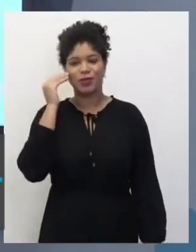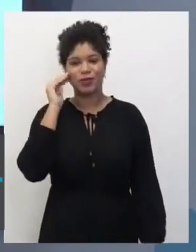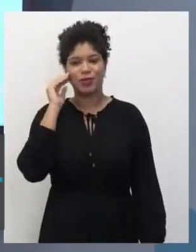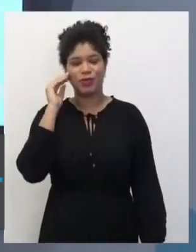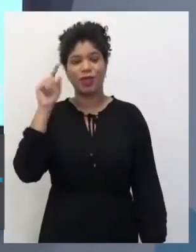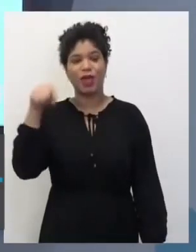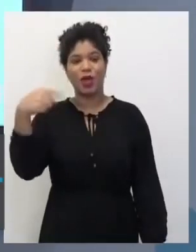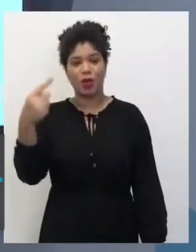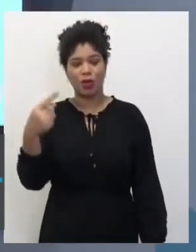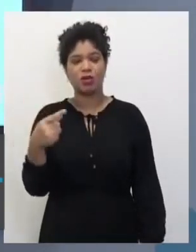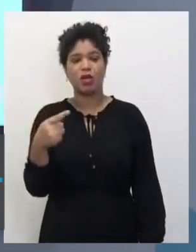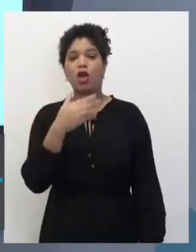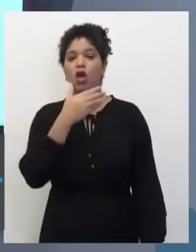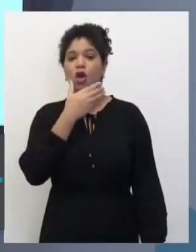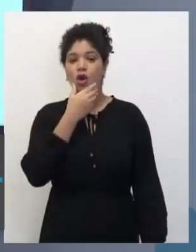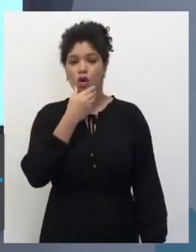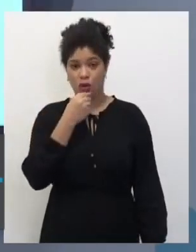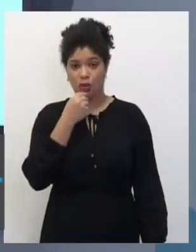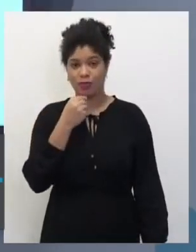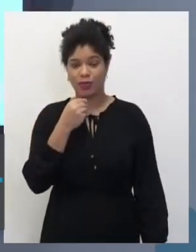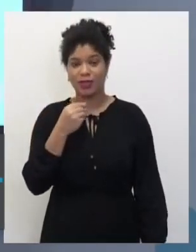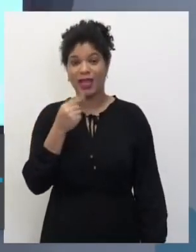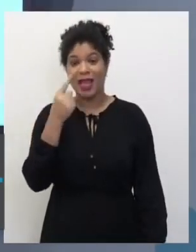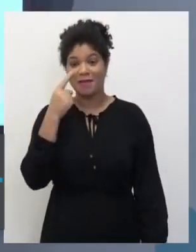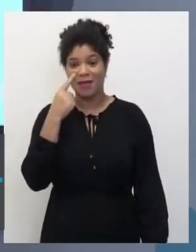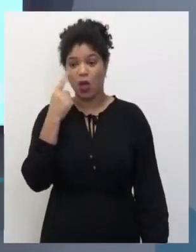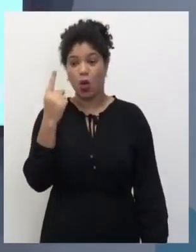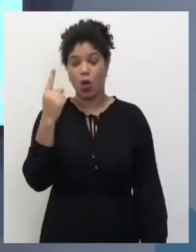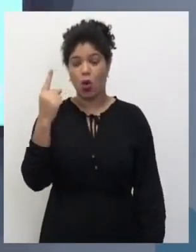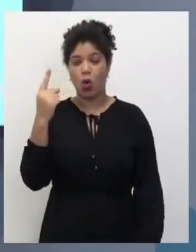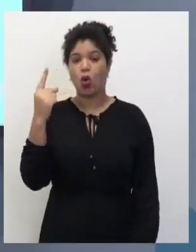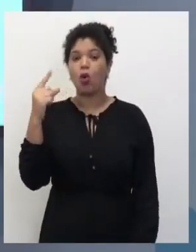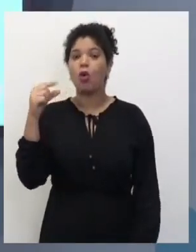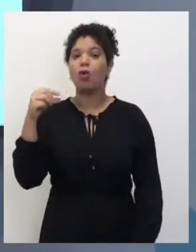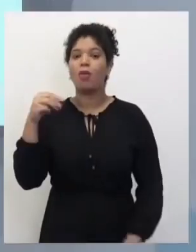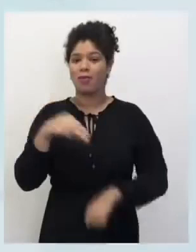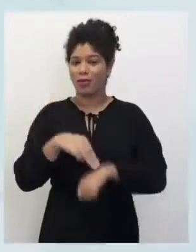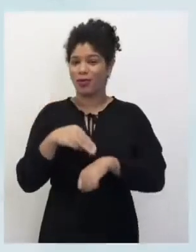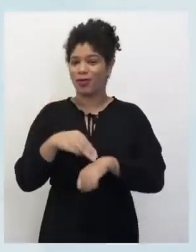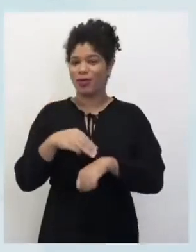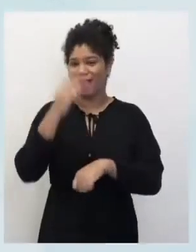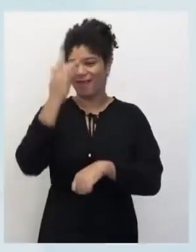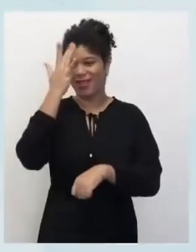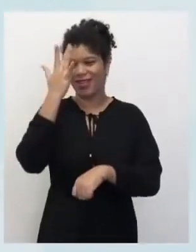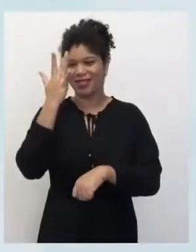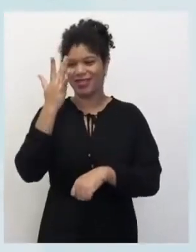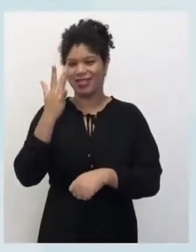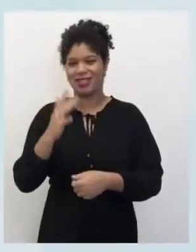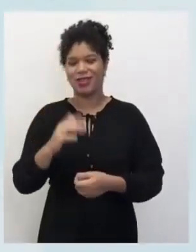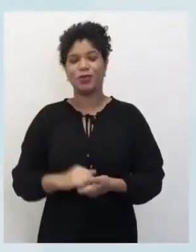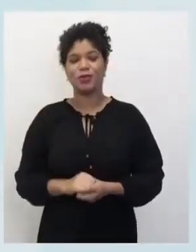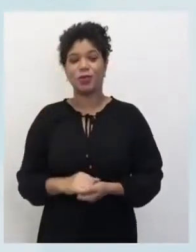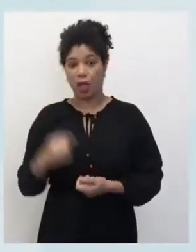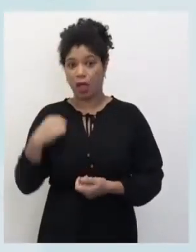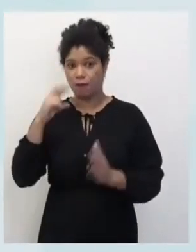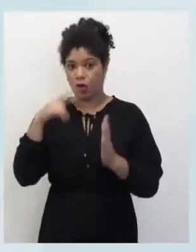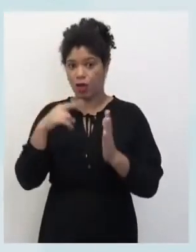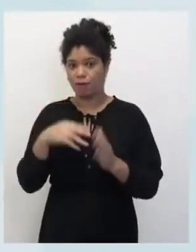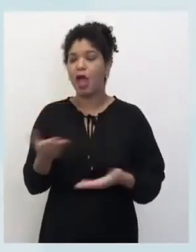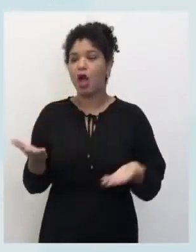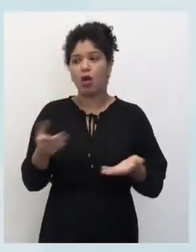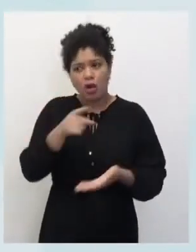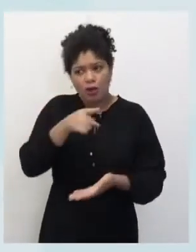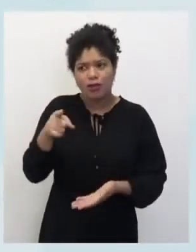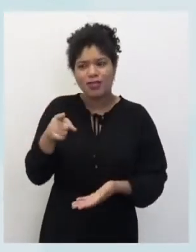próxima questão, o professor vai ler, e vocês terão 1 minuto para responder. Tá bem fácil, hein? Muito bem. Agora é com você,